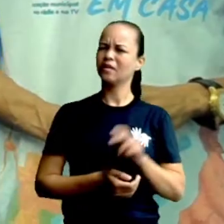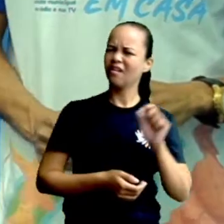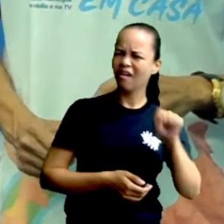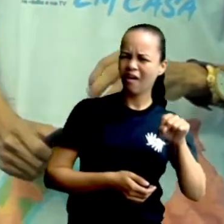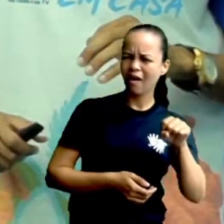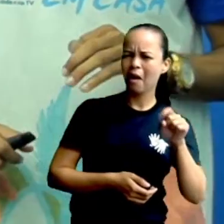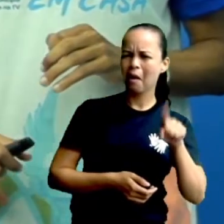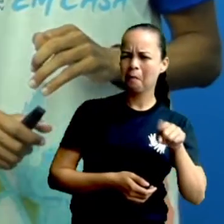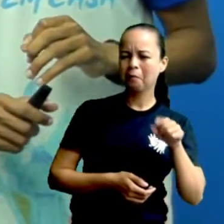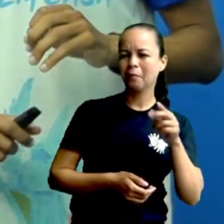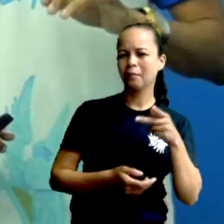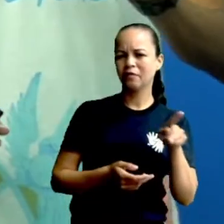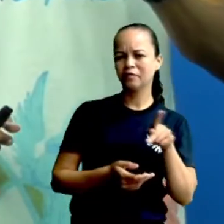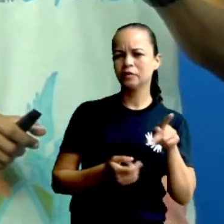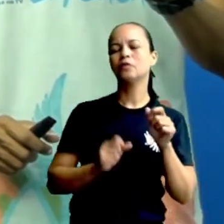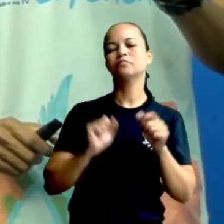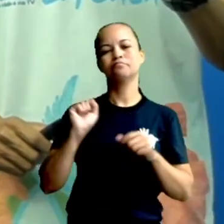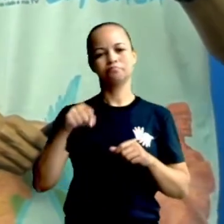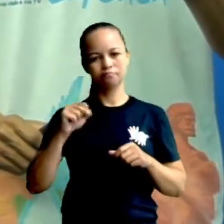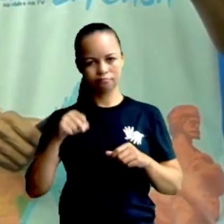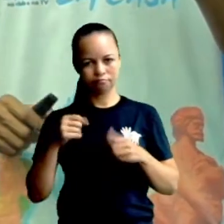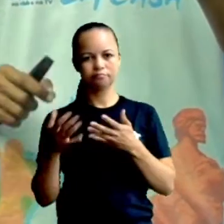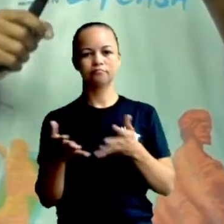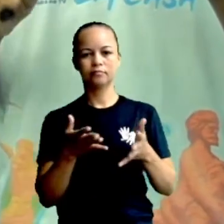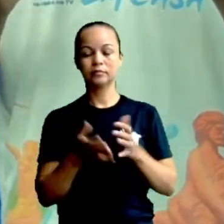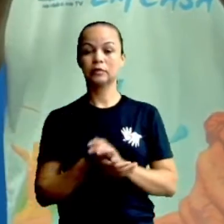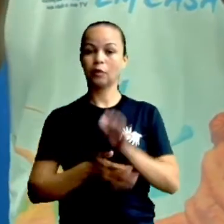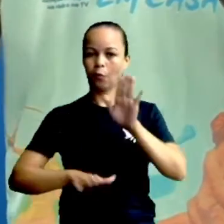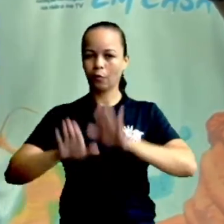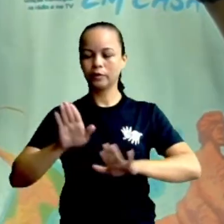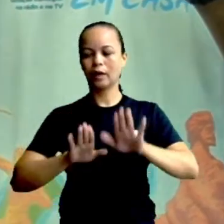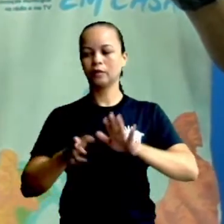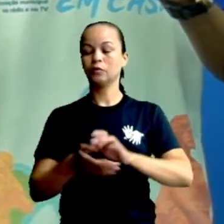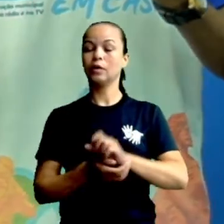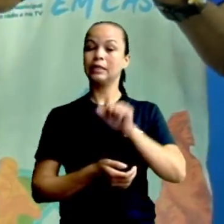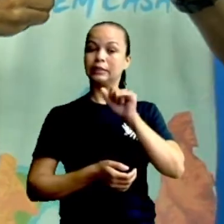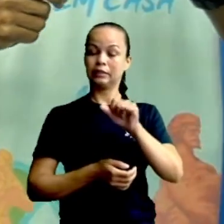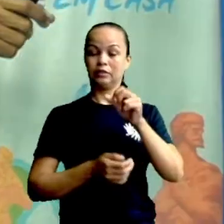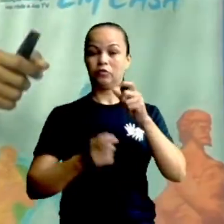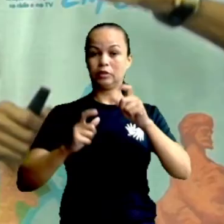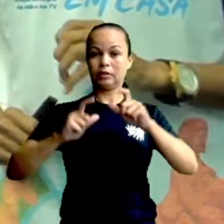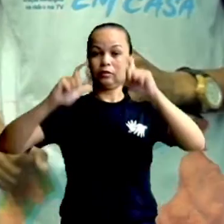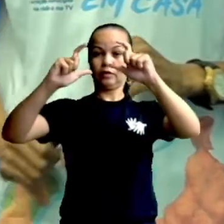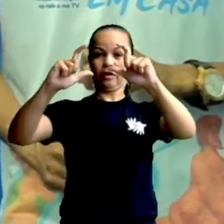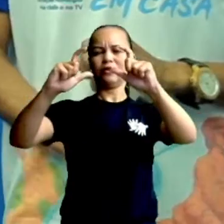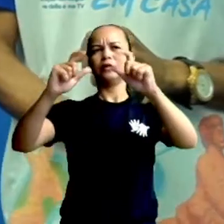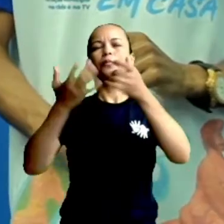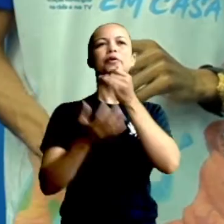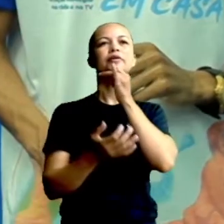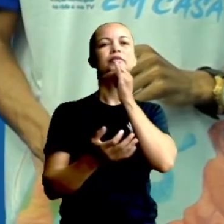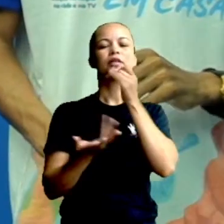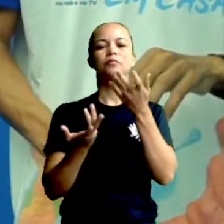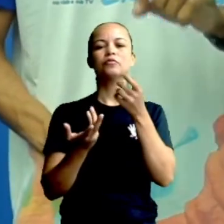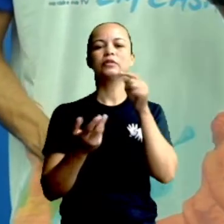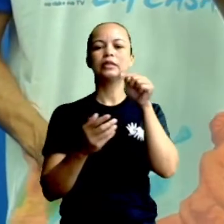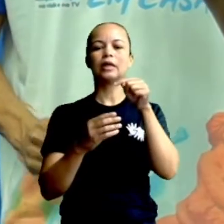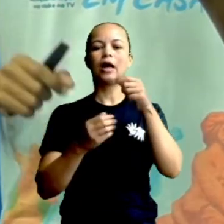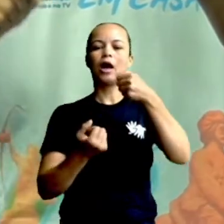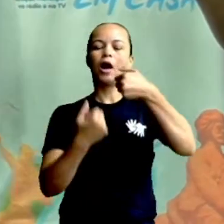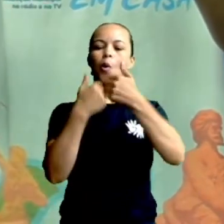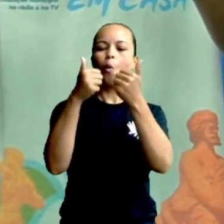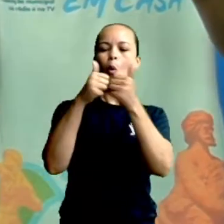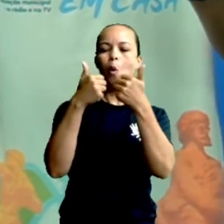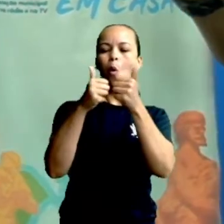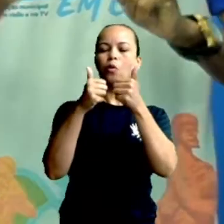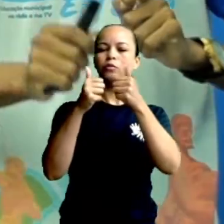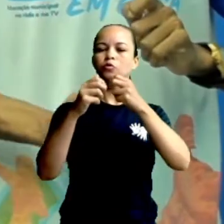É. Então, cuidado, tá bom? Se você está vendo o motorista até lá, você está lá atrás no ônibus. Você está vendo